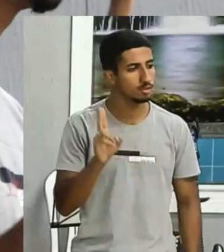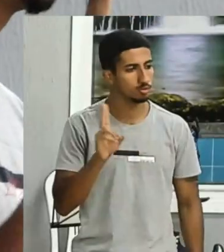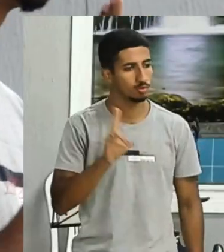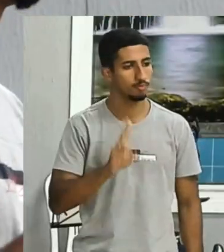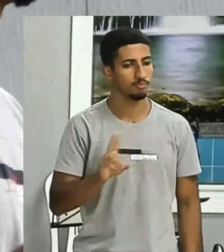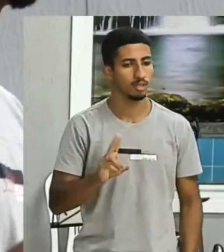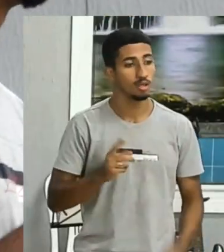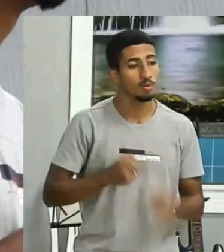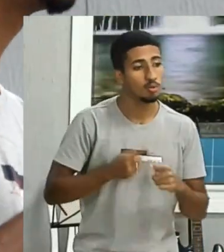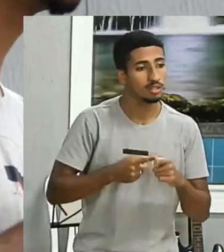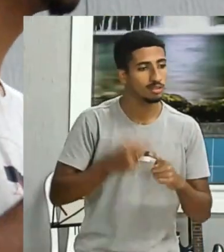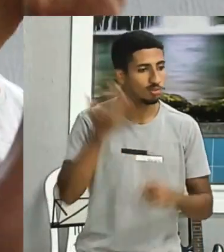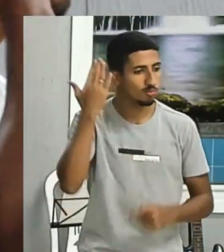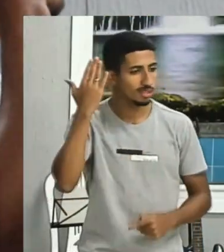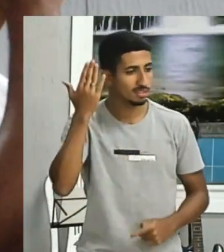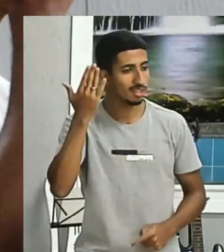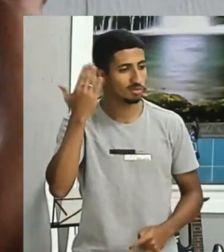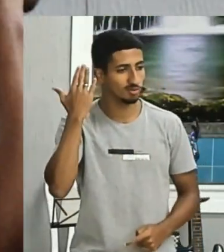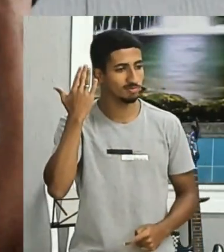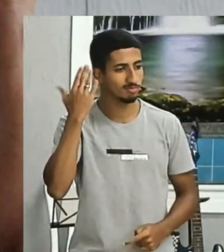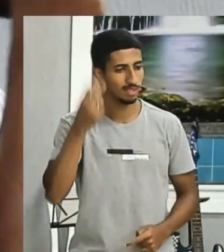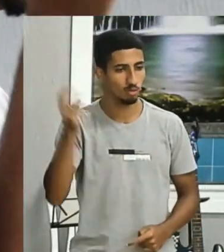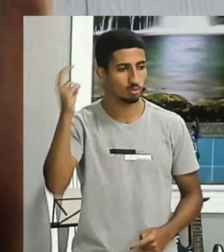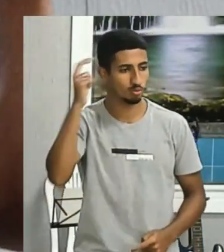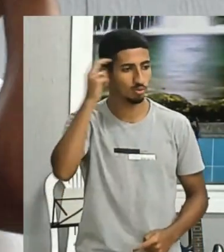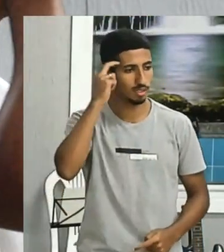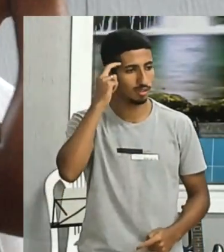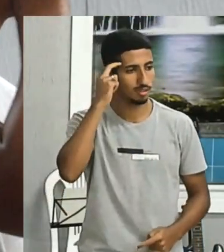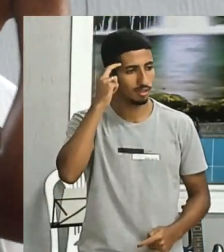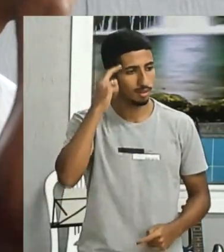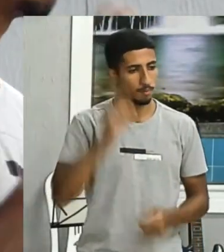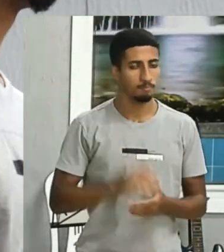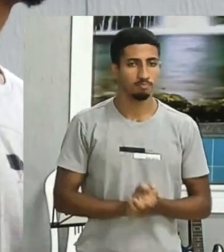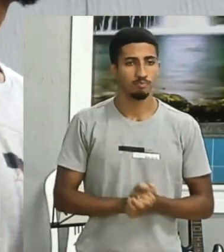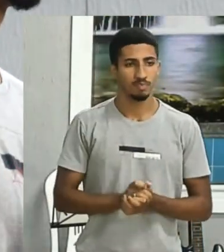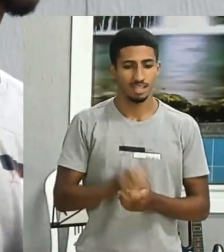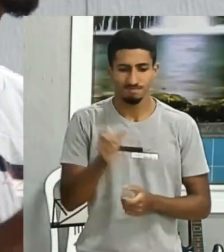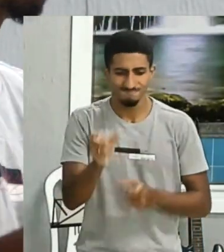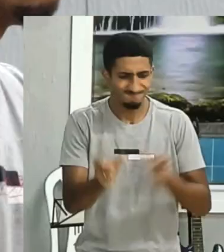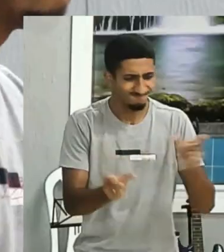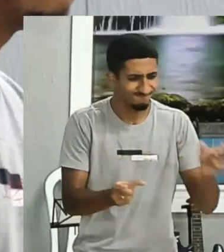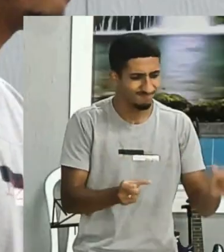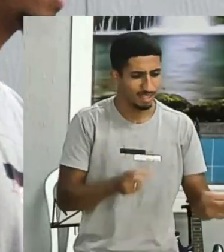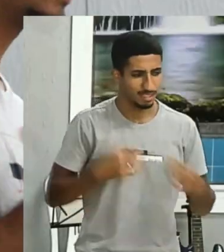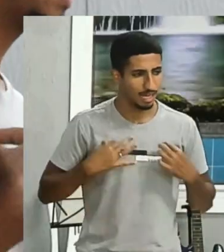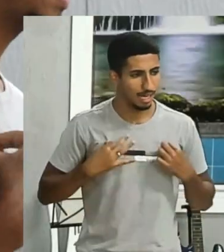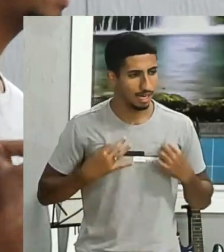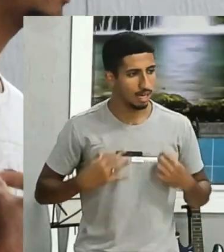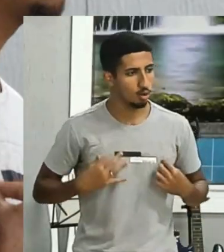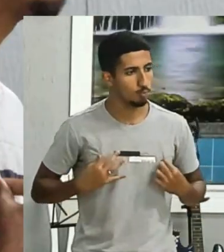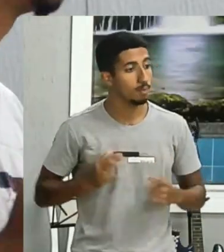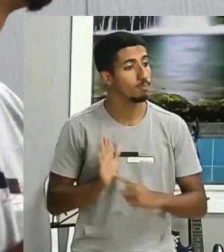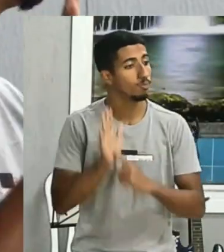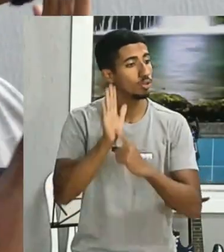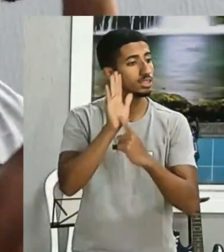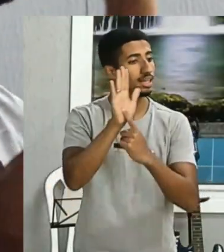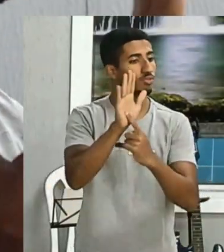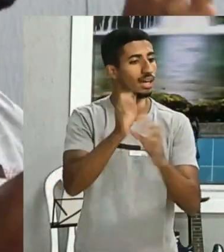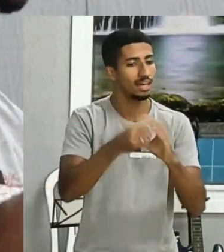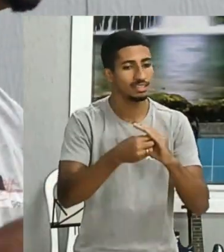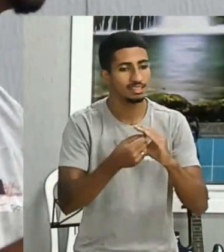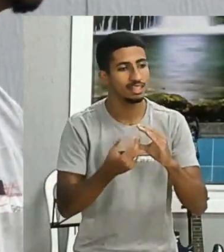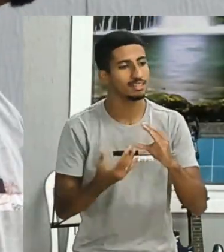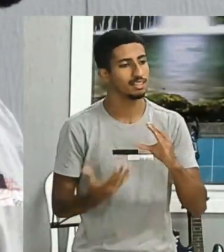é, ou daquilo que ela faz, não é verdade? Uma pessoa fardada, você vai dizer um